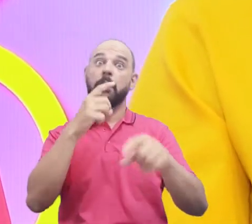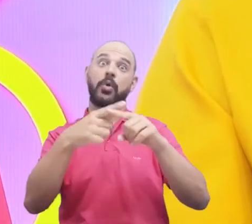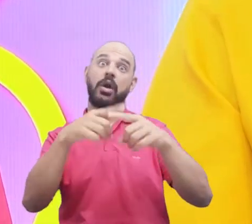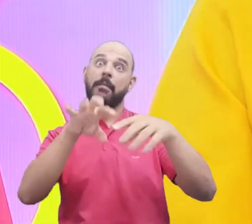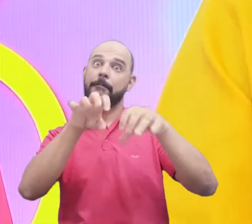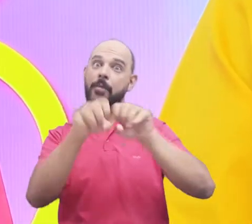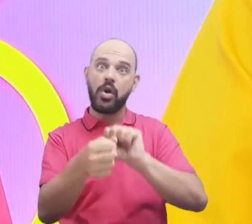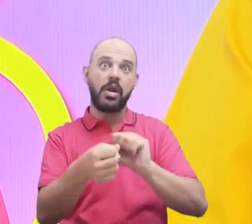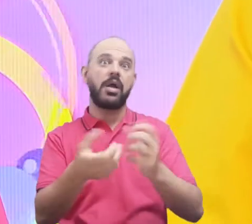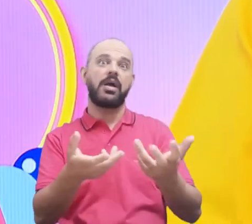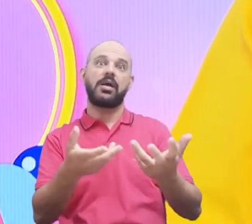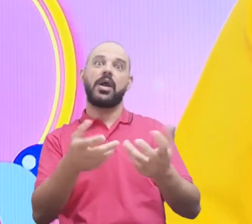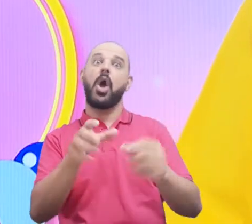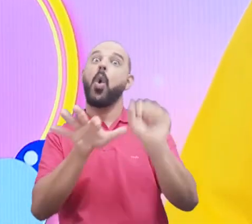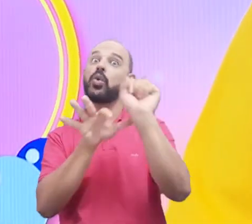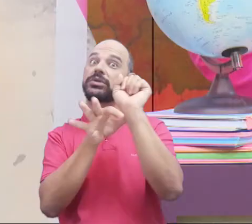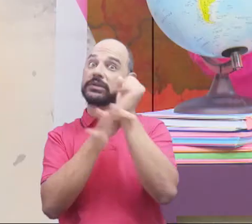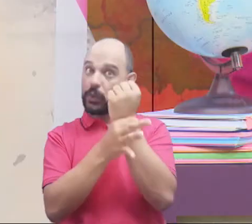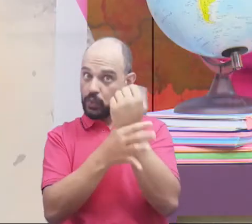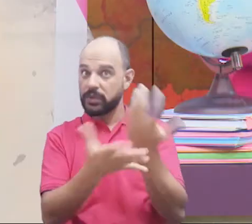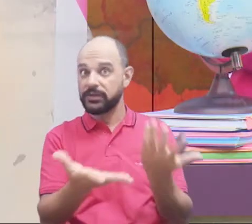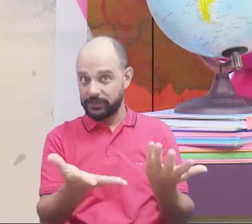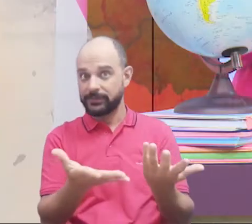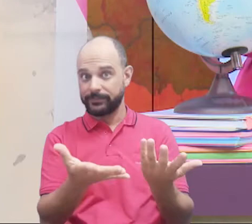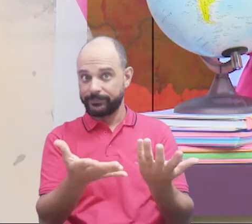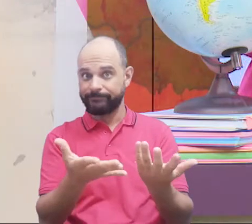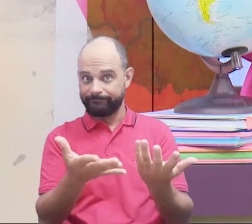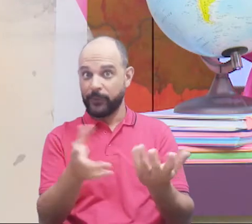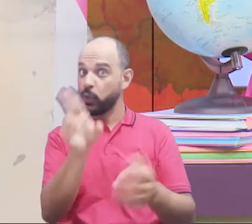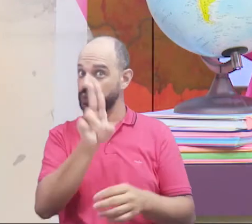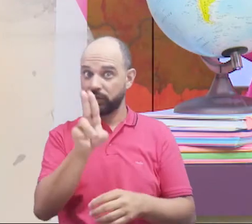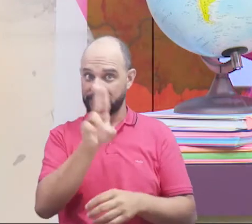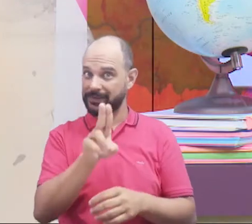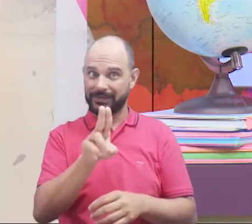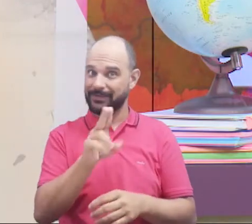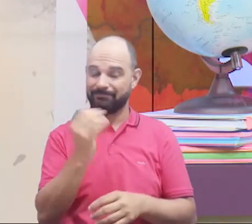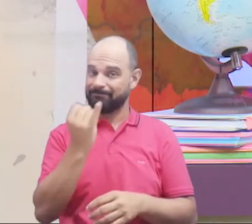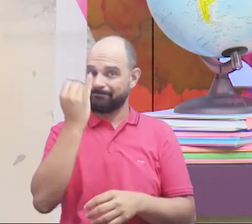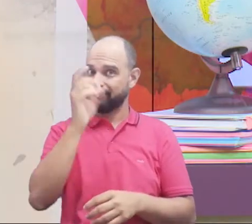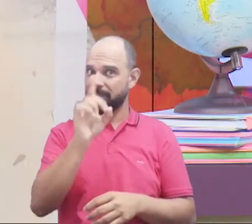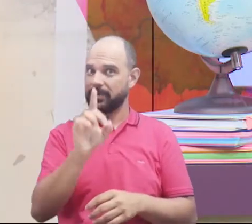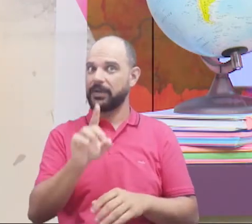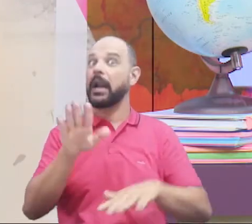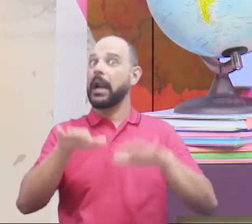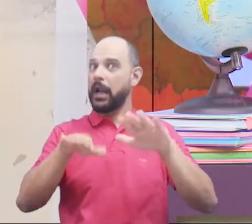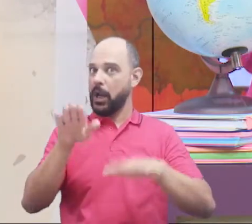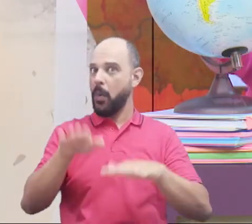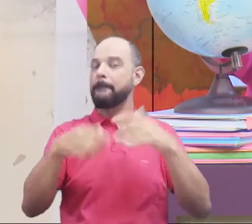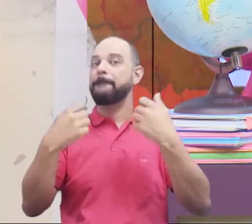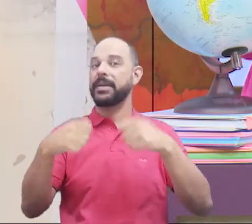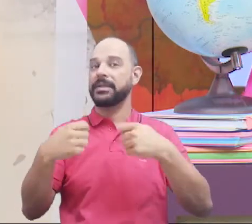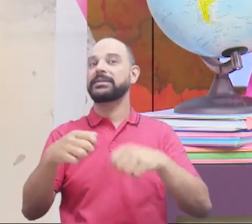molhar, seja por questões de segurança. Entendi. Às vezes é melhor investir em